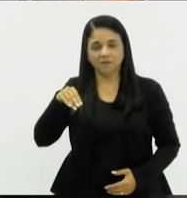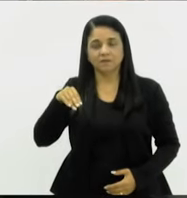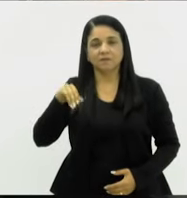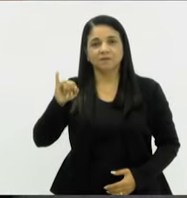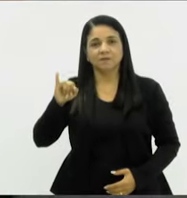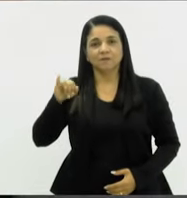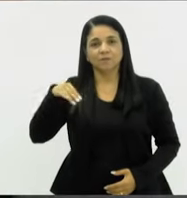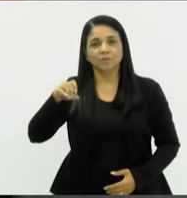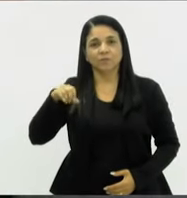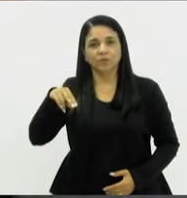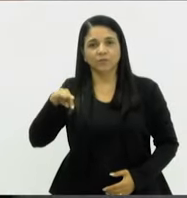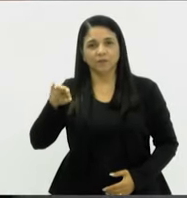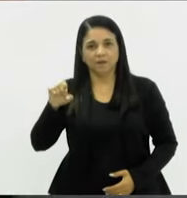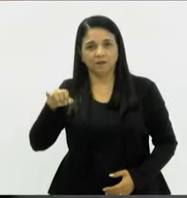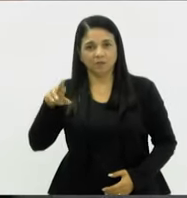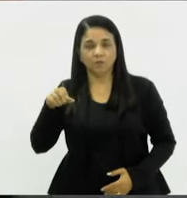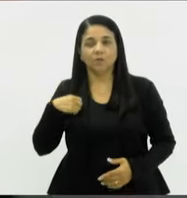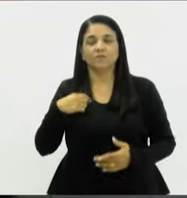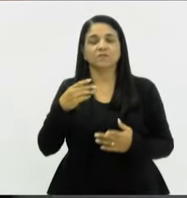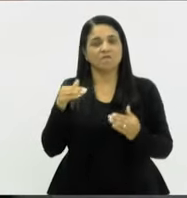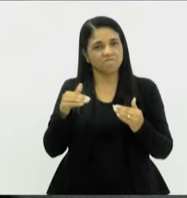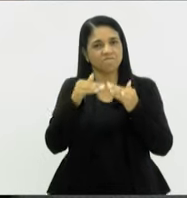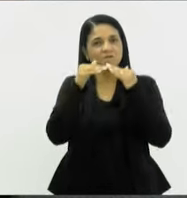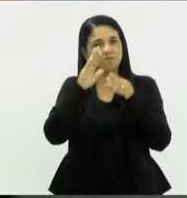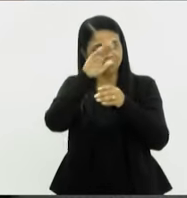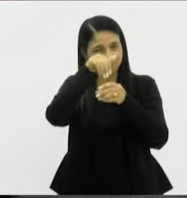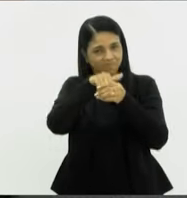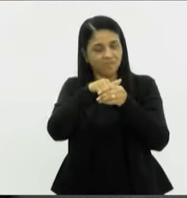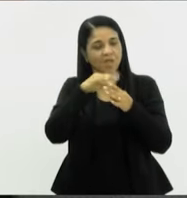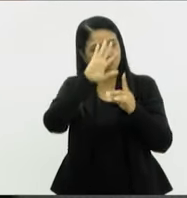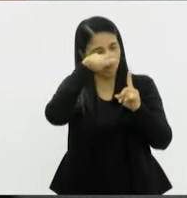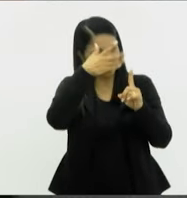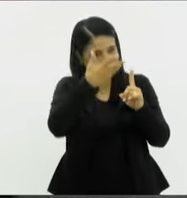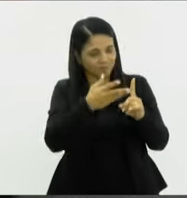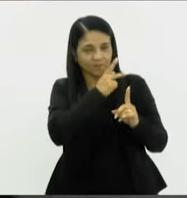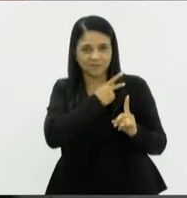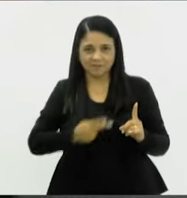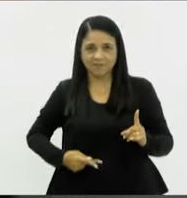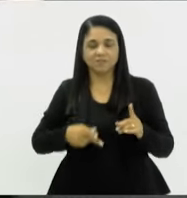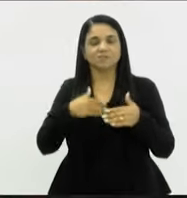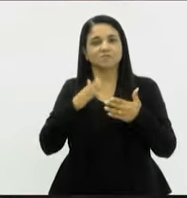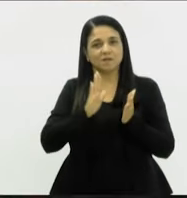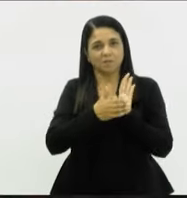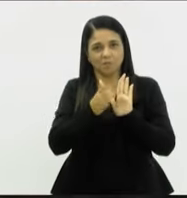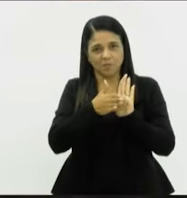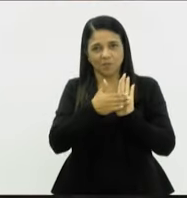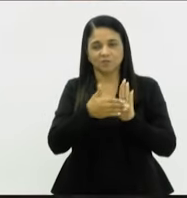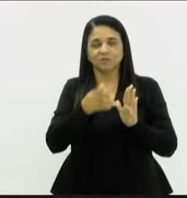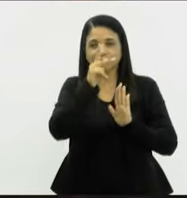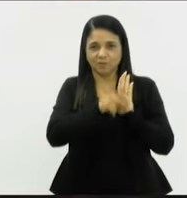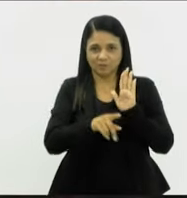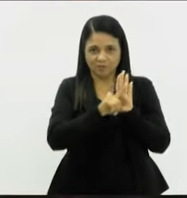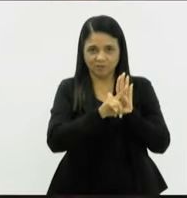mérito, favorável e elogio a autora, senhora presidenta. Parabéns pela proposição.